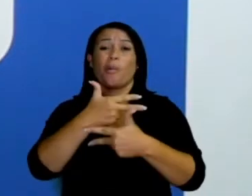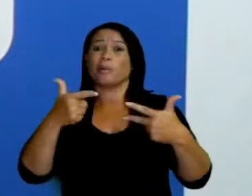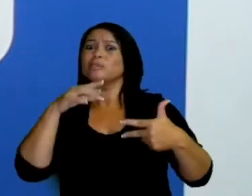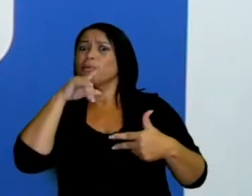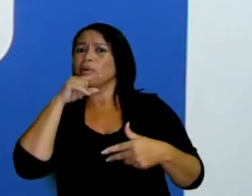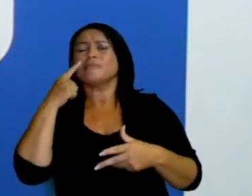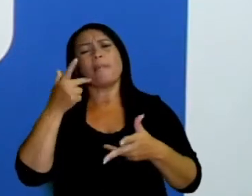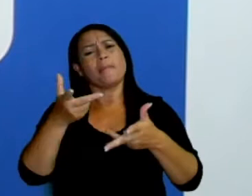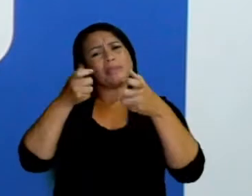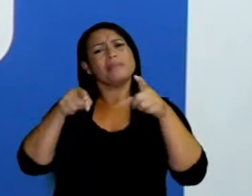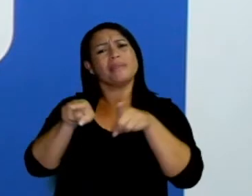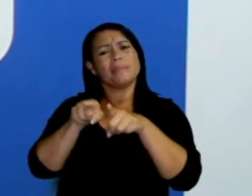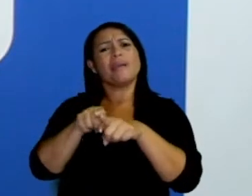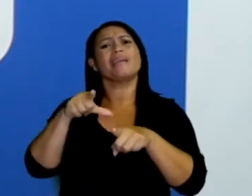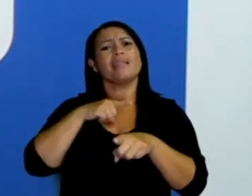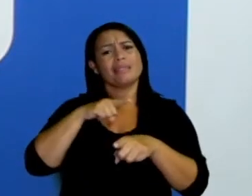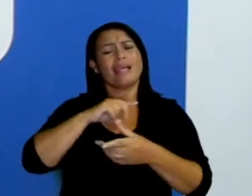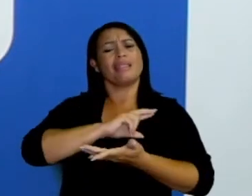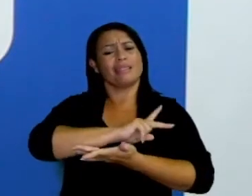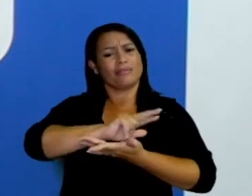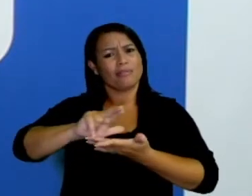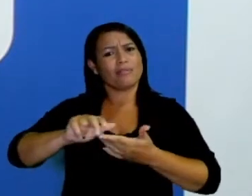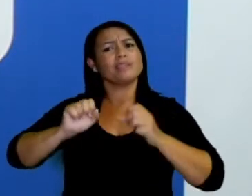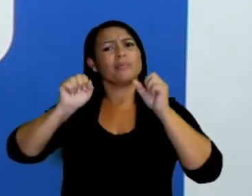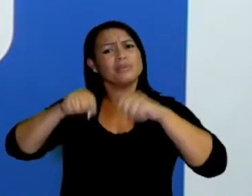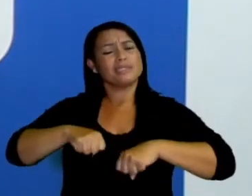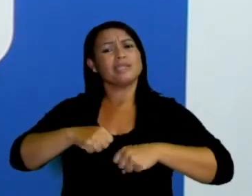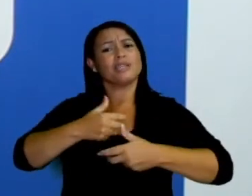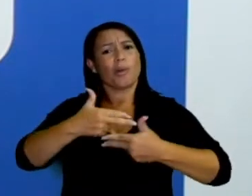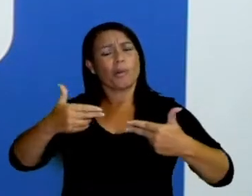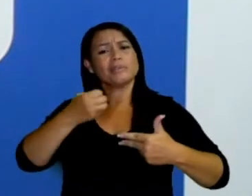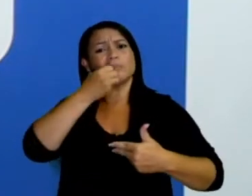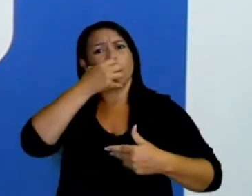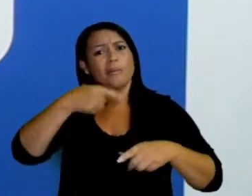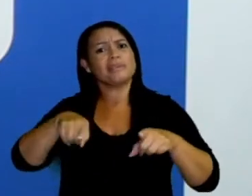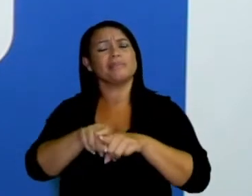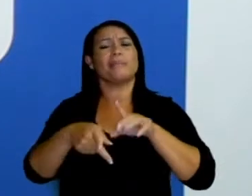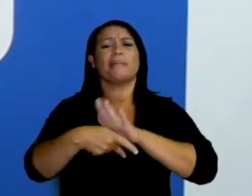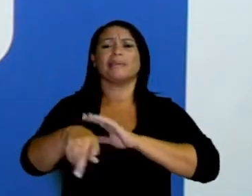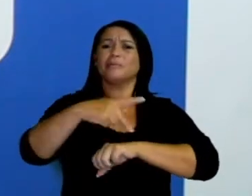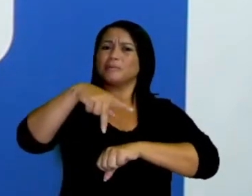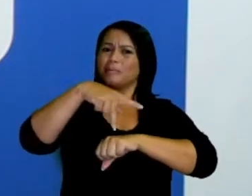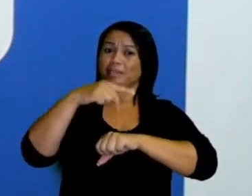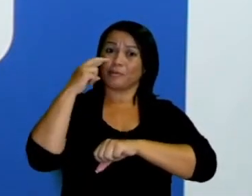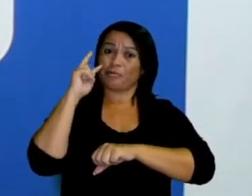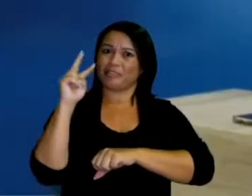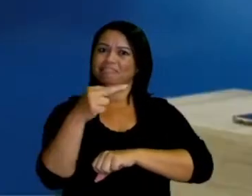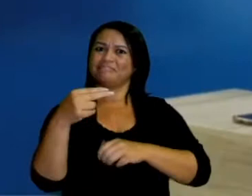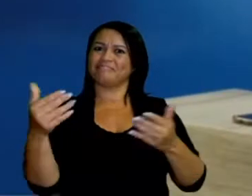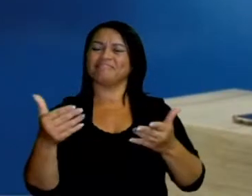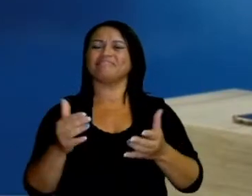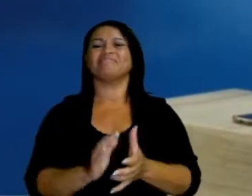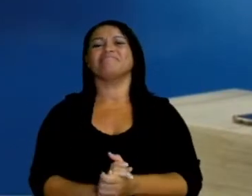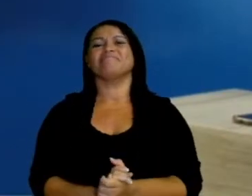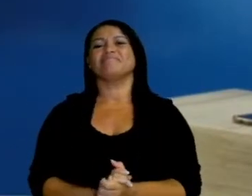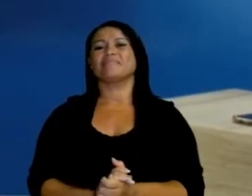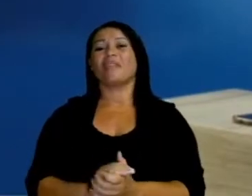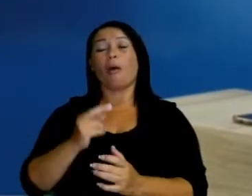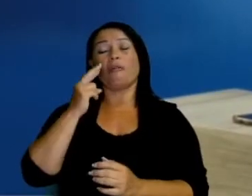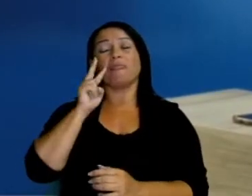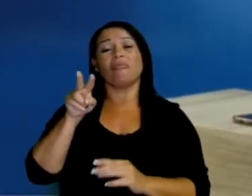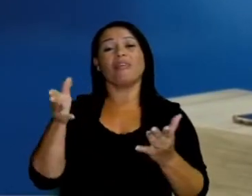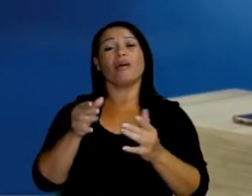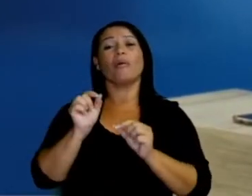perceber também que existe muita potencialidade e muita coisa positiva em nosso país. Segue comigo aqui. Então,